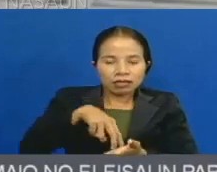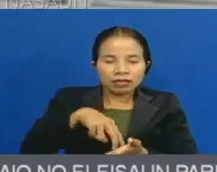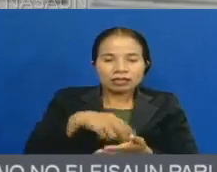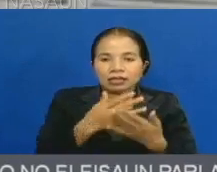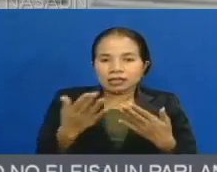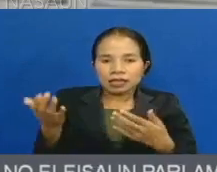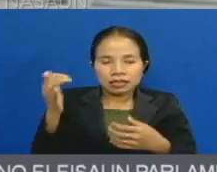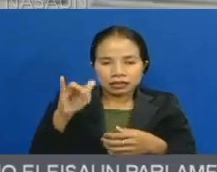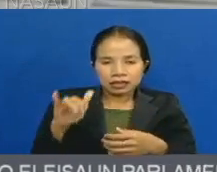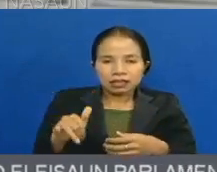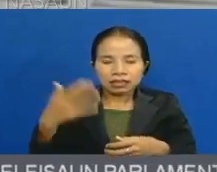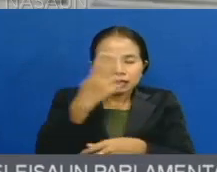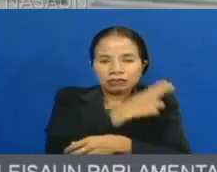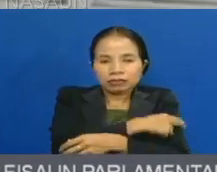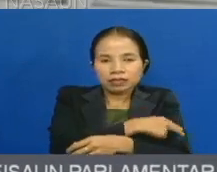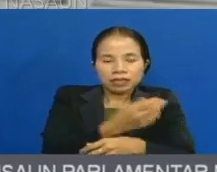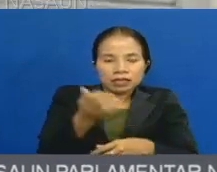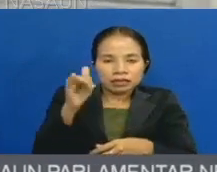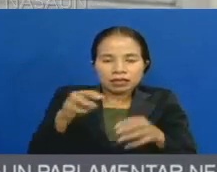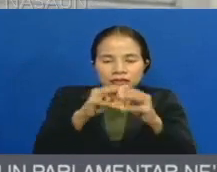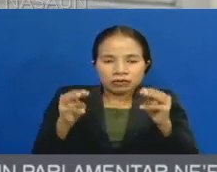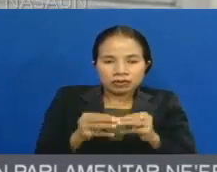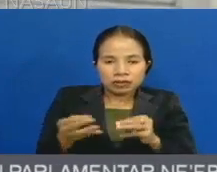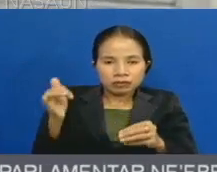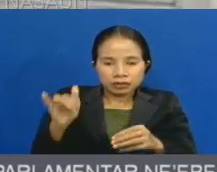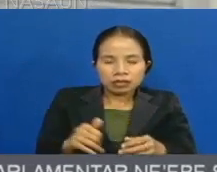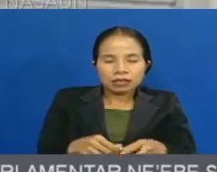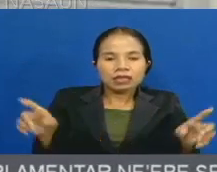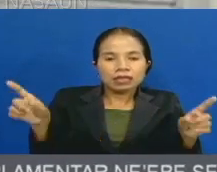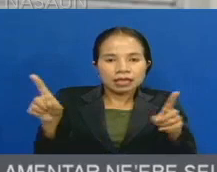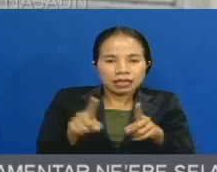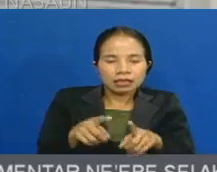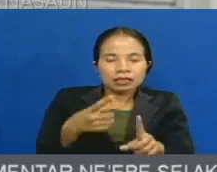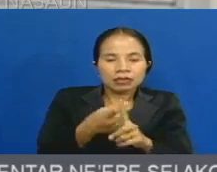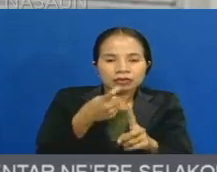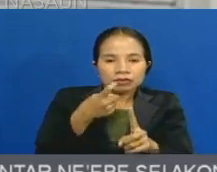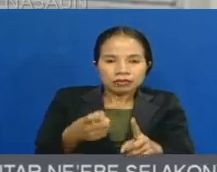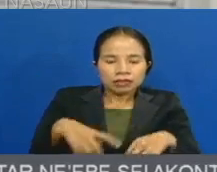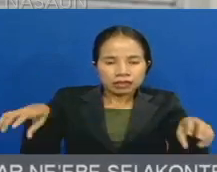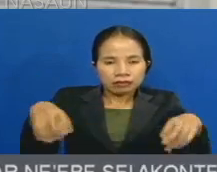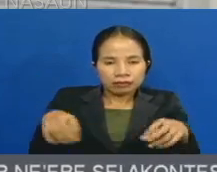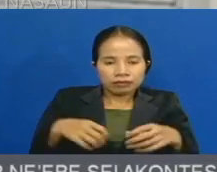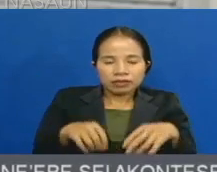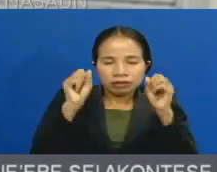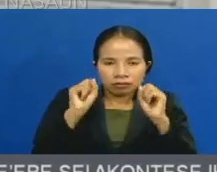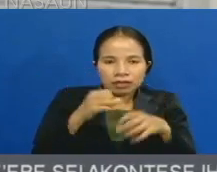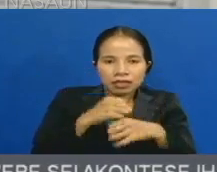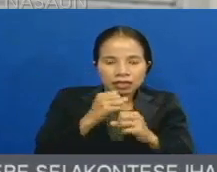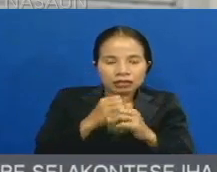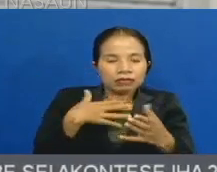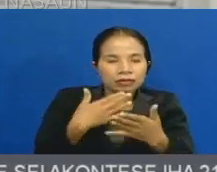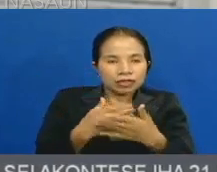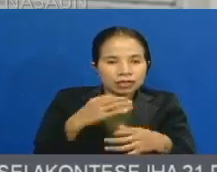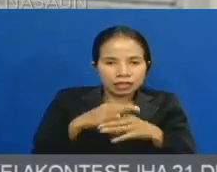sirane iha hospital sira iha município sira. Ita ne parte ita husi esforço atu bele melora